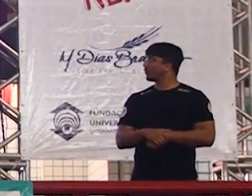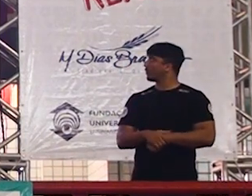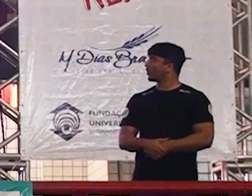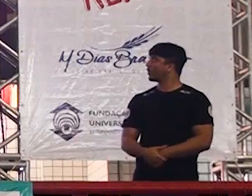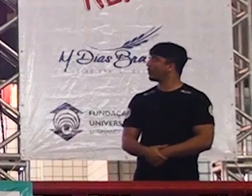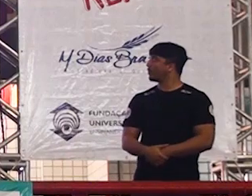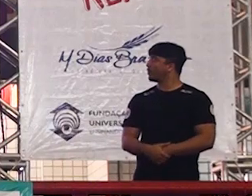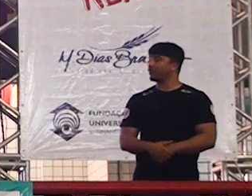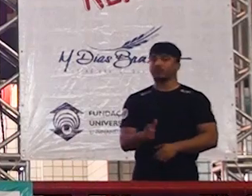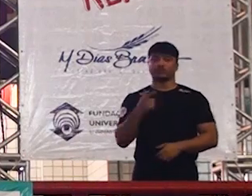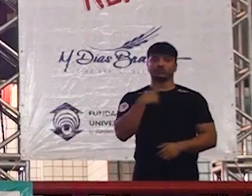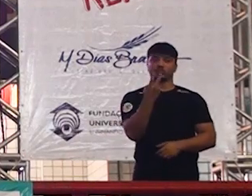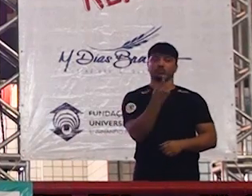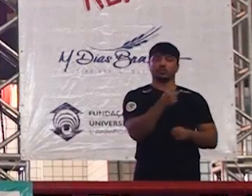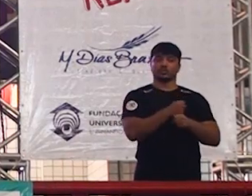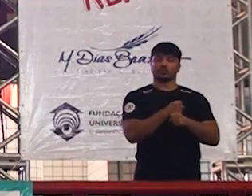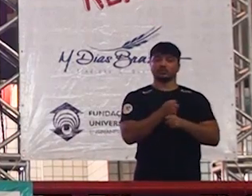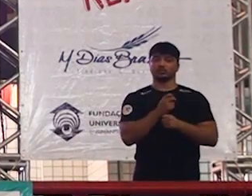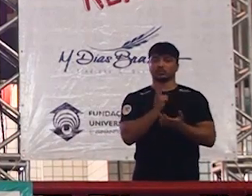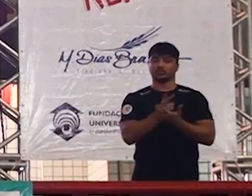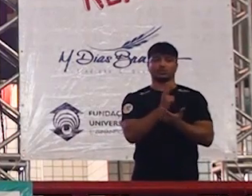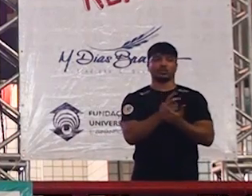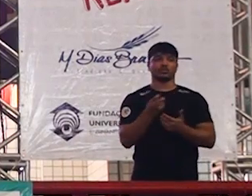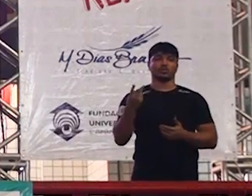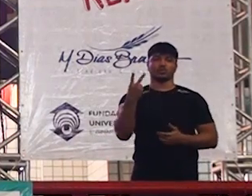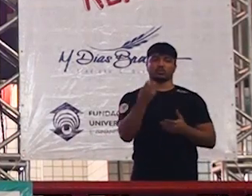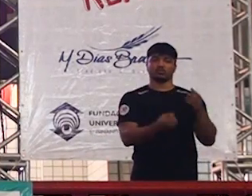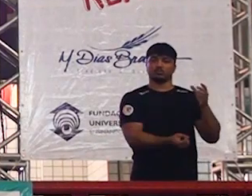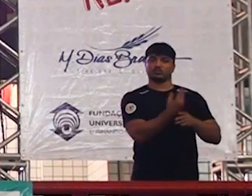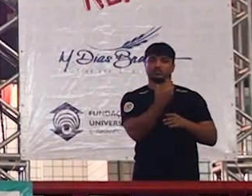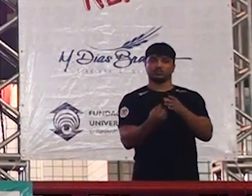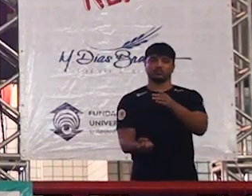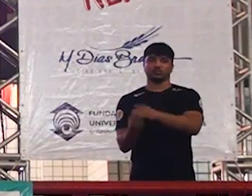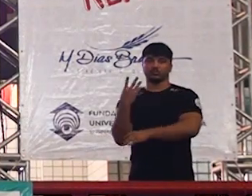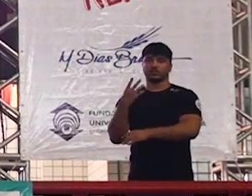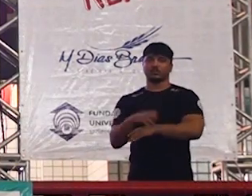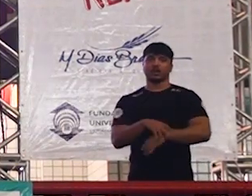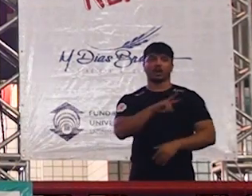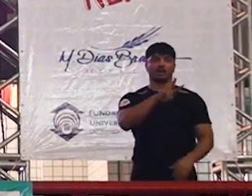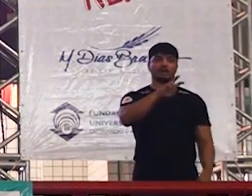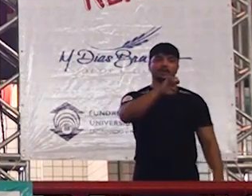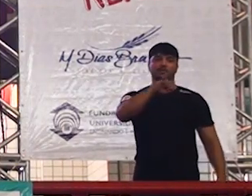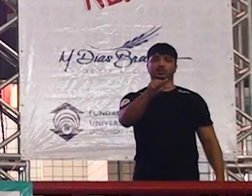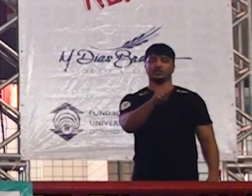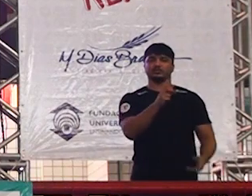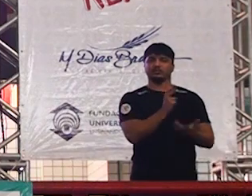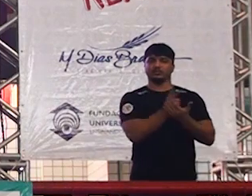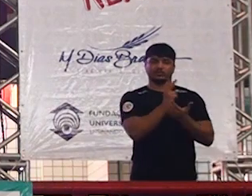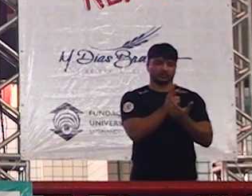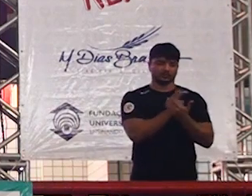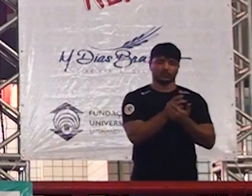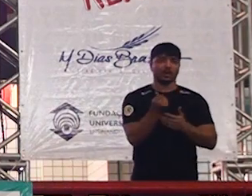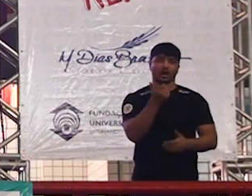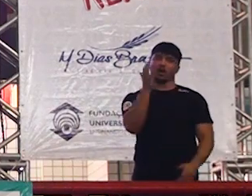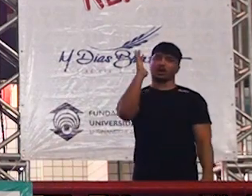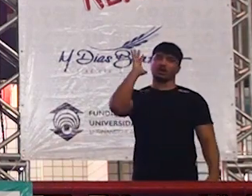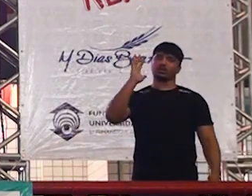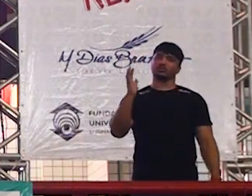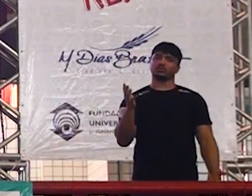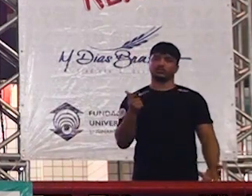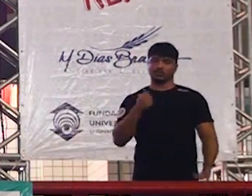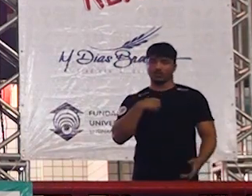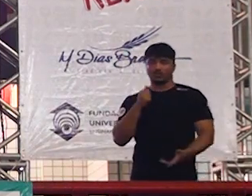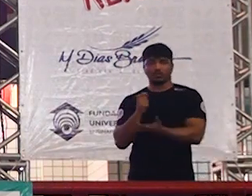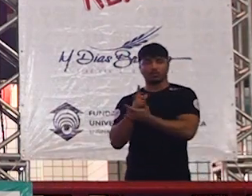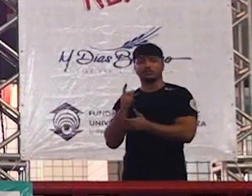passado. Ela faz 2 revistas por ano. Não adianta tu comprar a Veja toda semana, isto é, sai caro, chapa. Tu